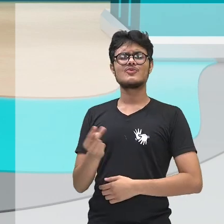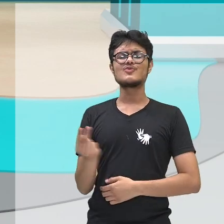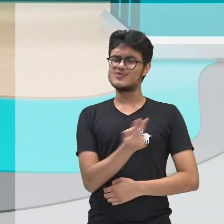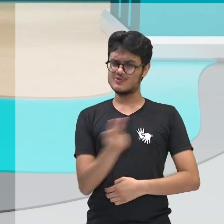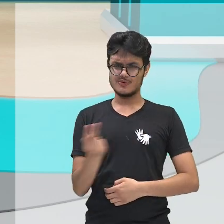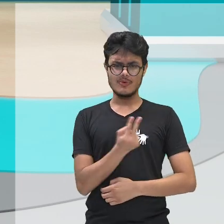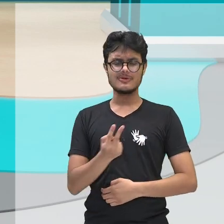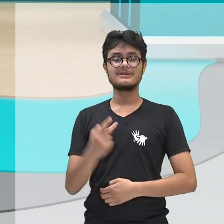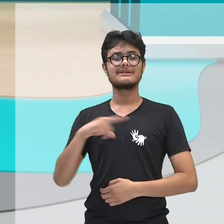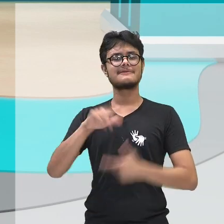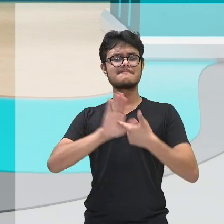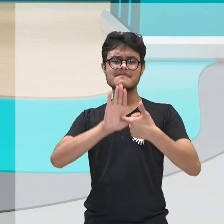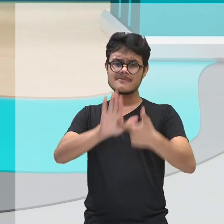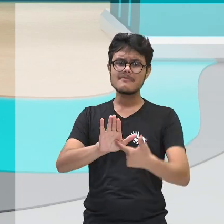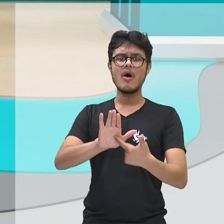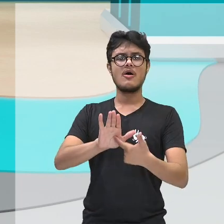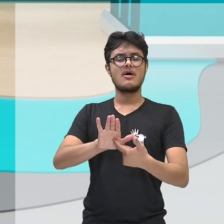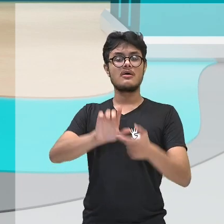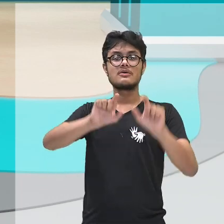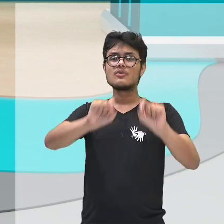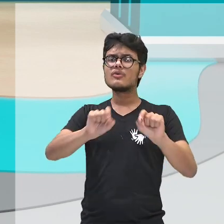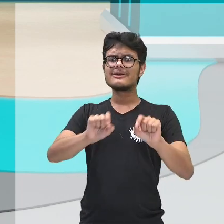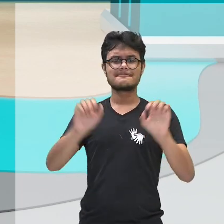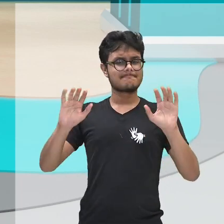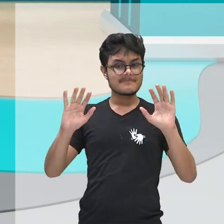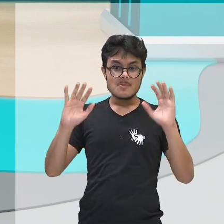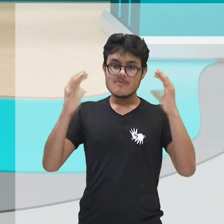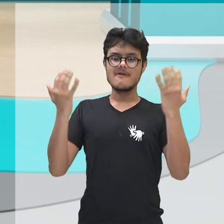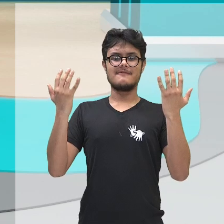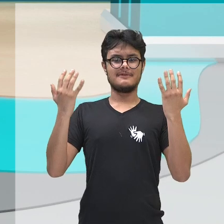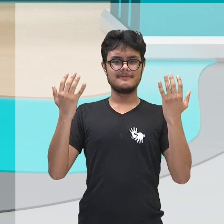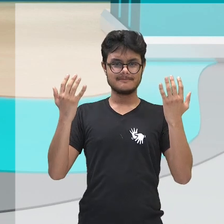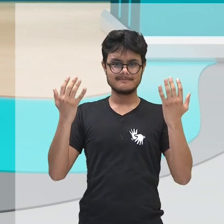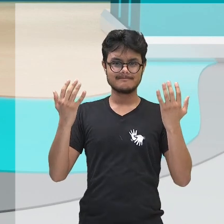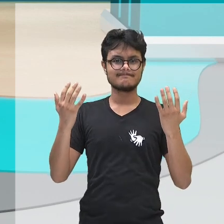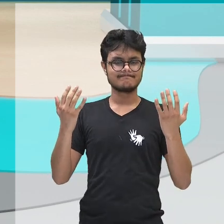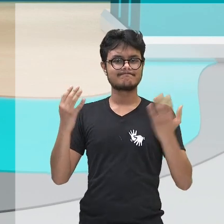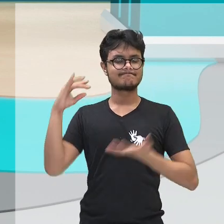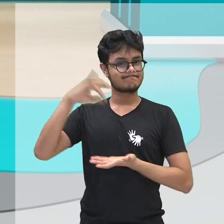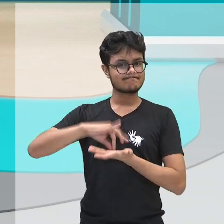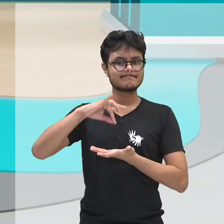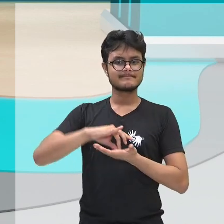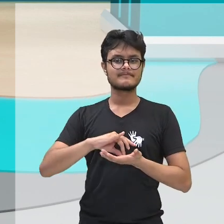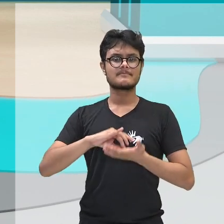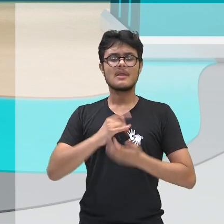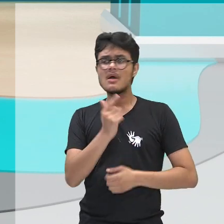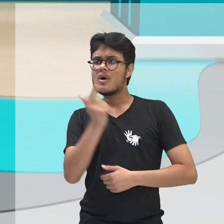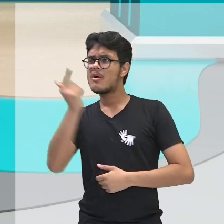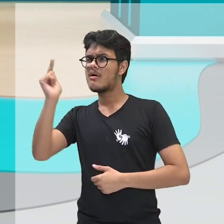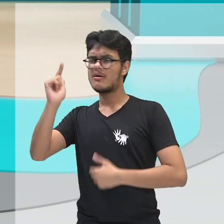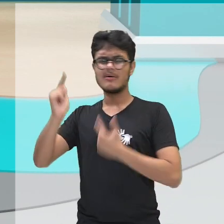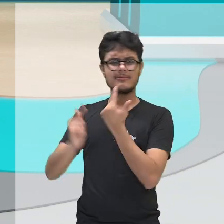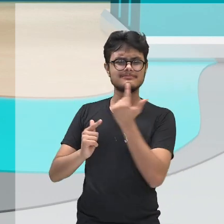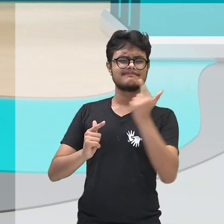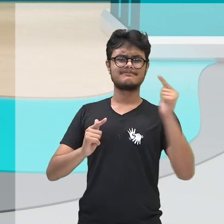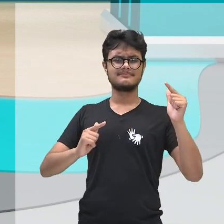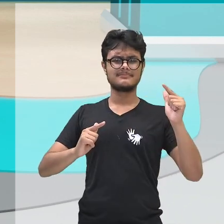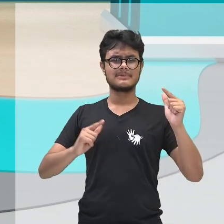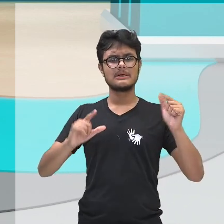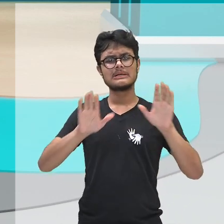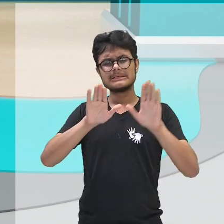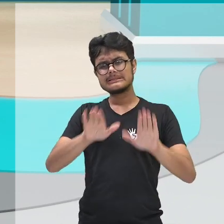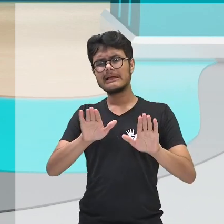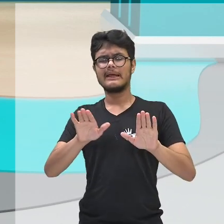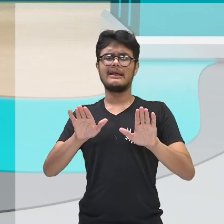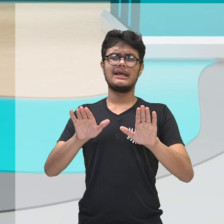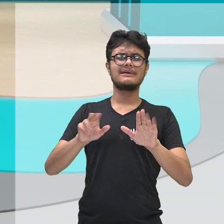eles representam o folclore. As apresentações que acontecem em outros contextos vão contar histórias